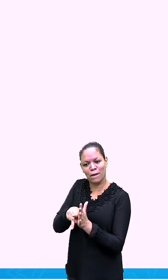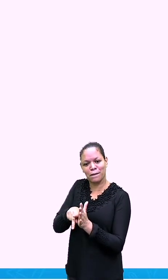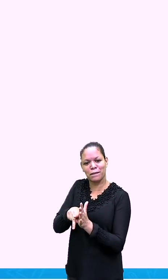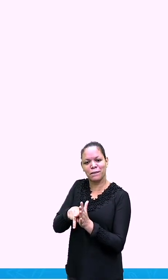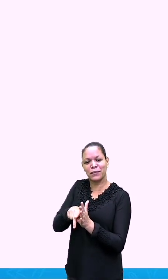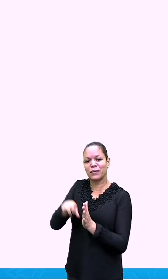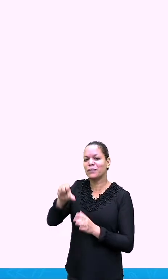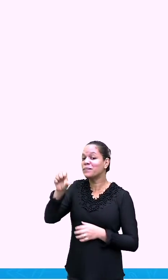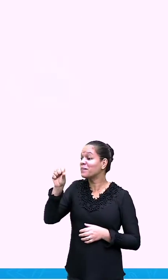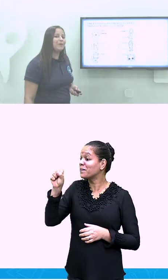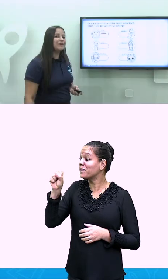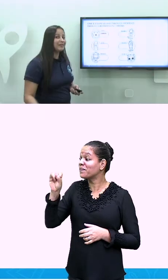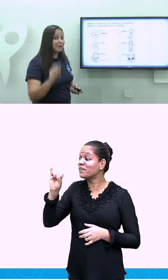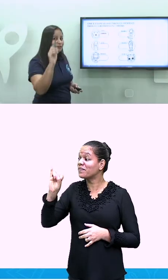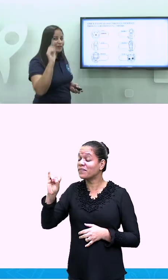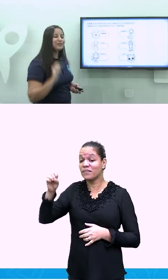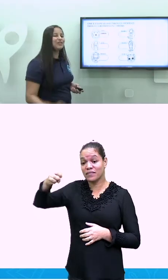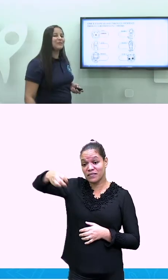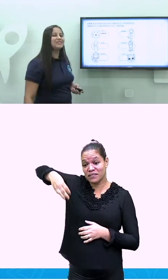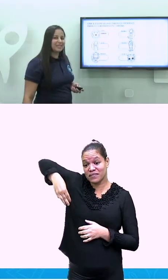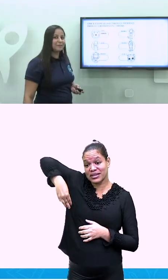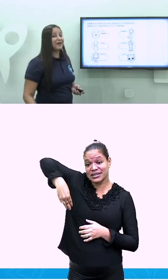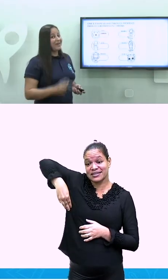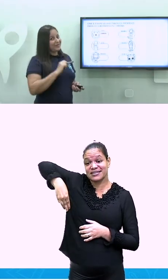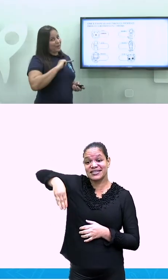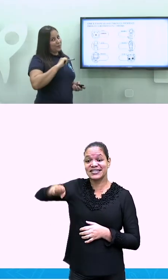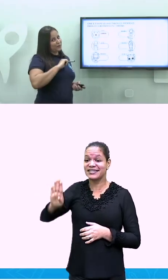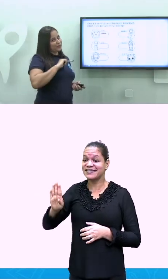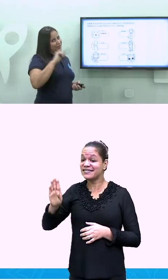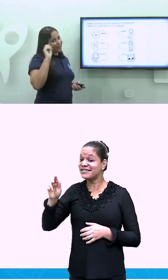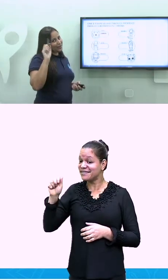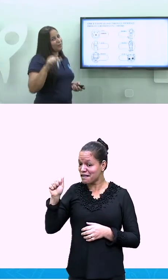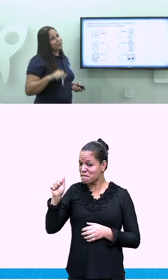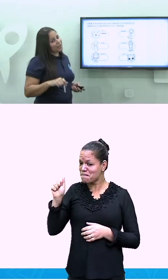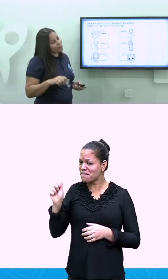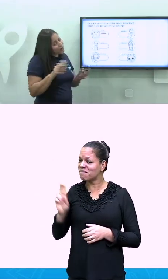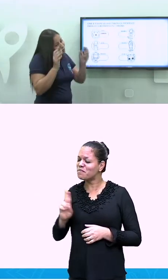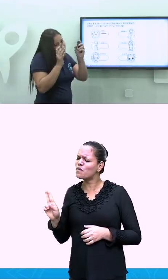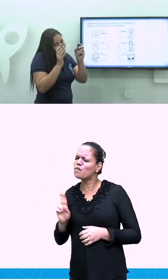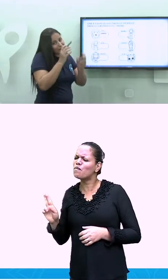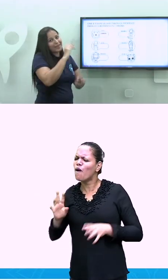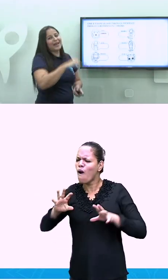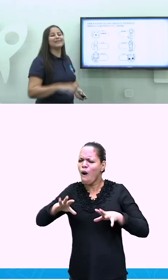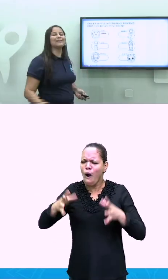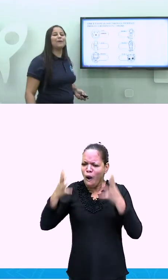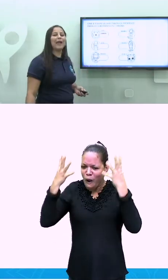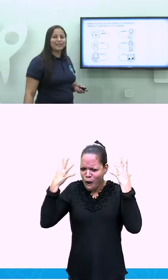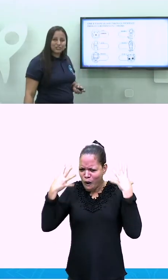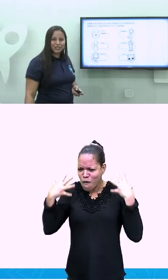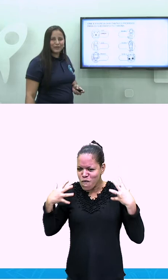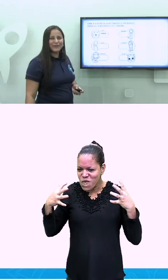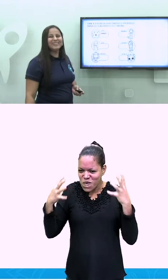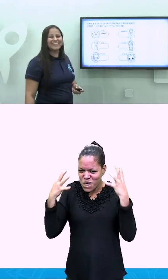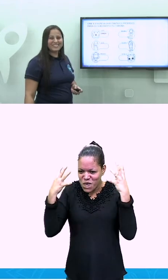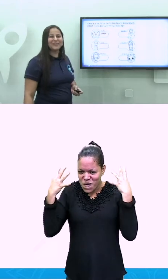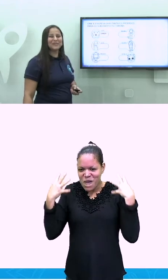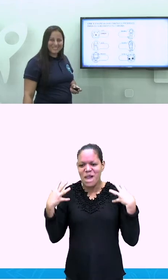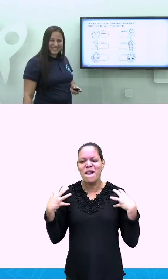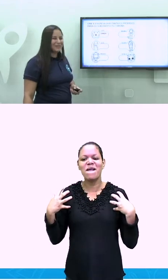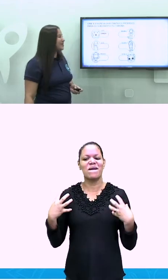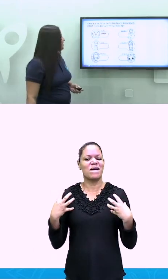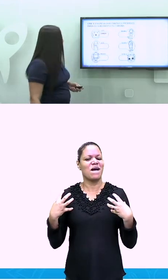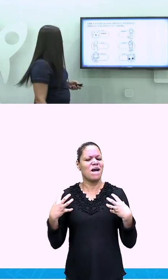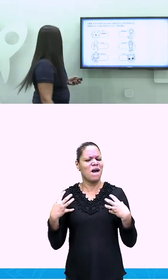Simba! Quem assistiu o filme Rei Leão? Ele tem um filho que chama Simba. E a professora Kelly também tem um leãozinho lá em casa, que é um gatinho, que